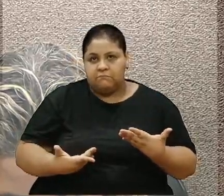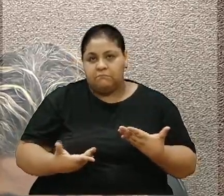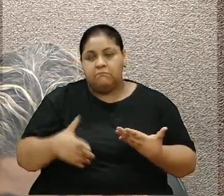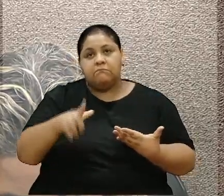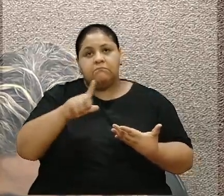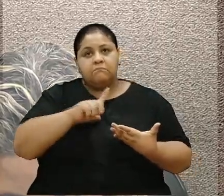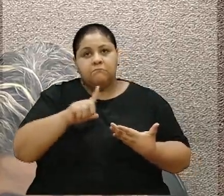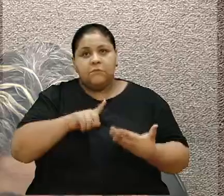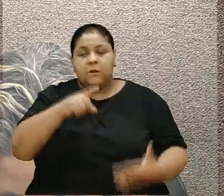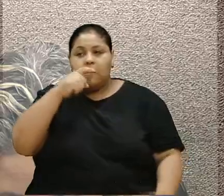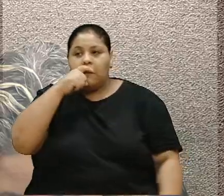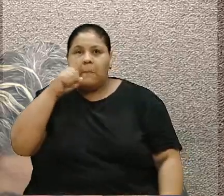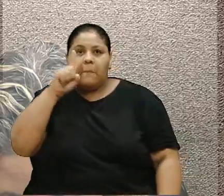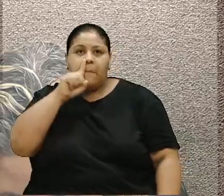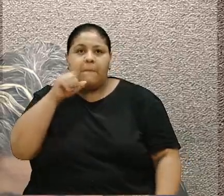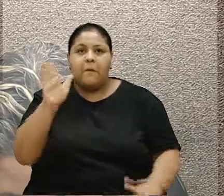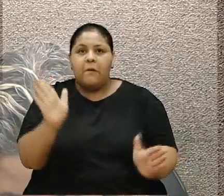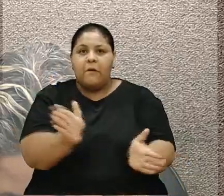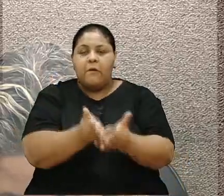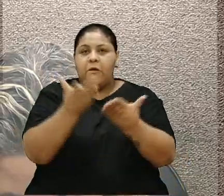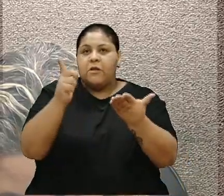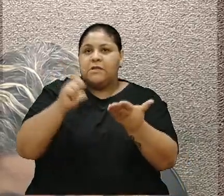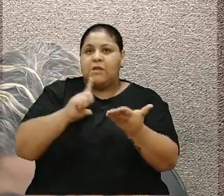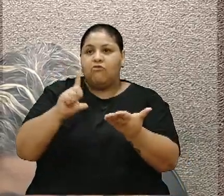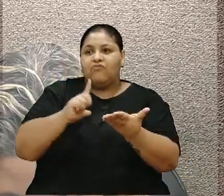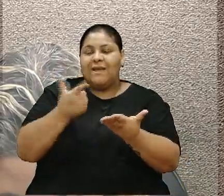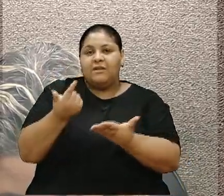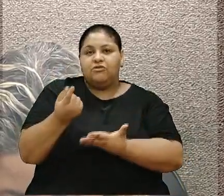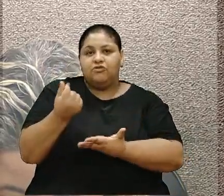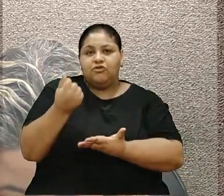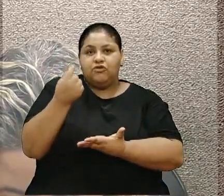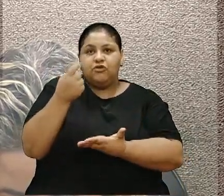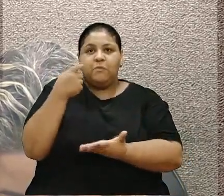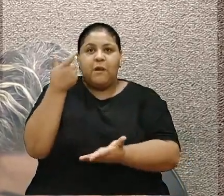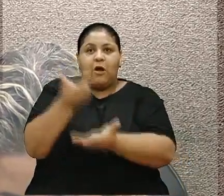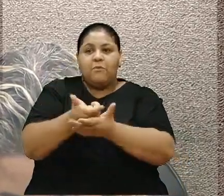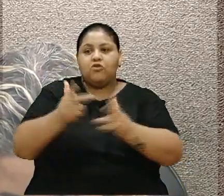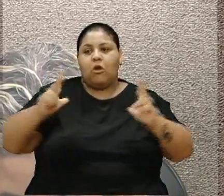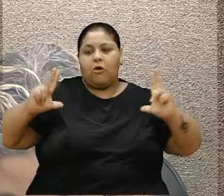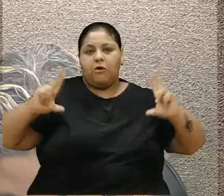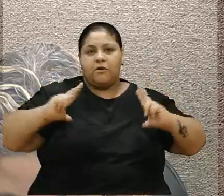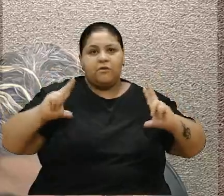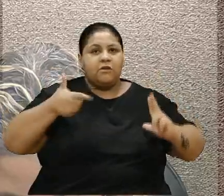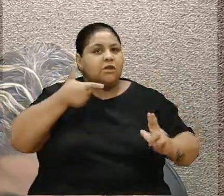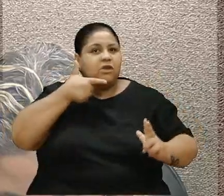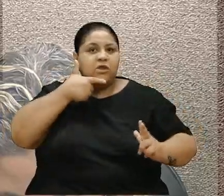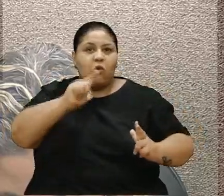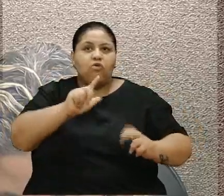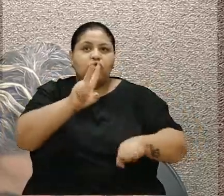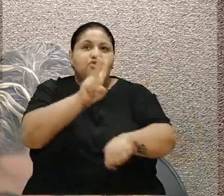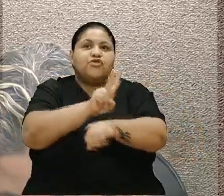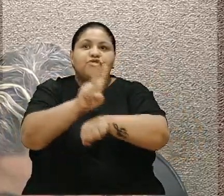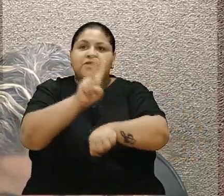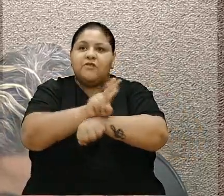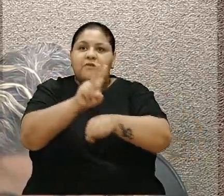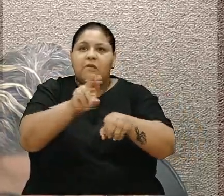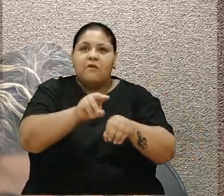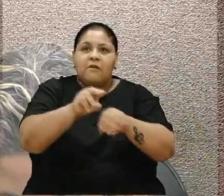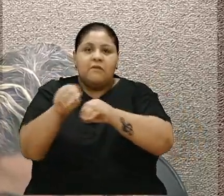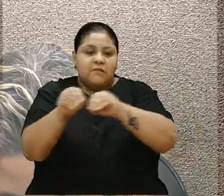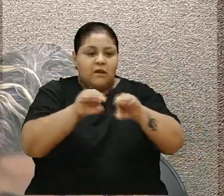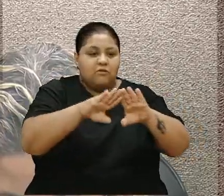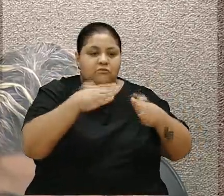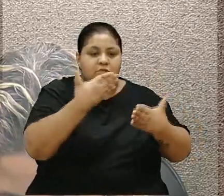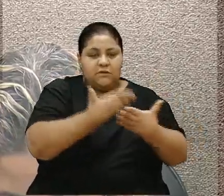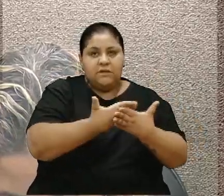tem mães pobres que não têm condições de pagar uma escolinha, que não conseguiram colocar as crianças na escolinha. E